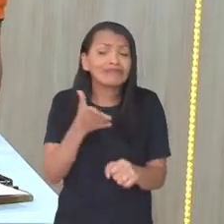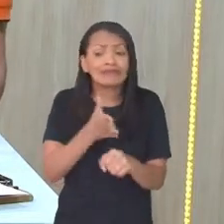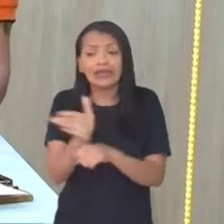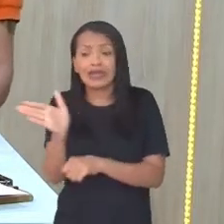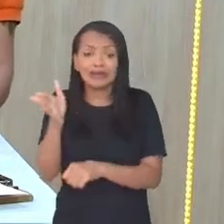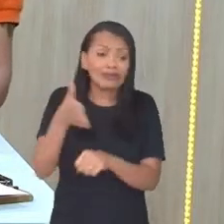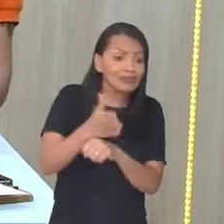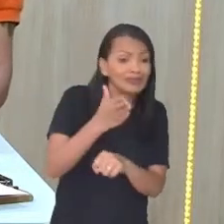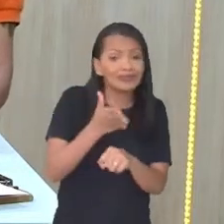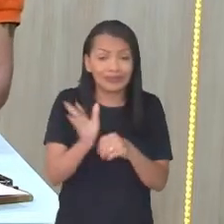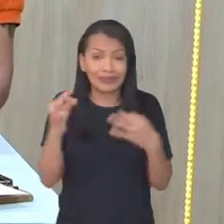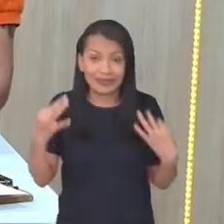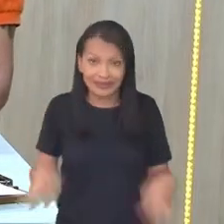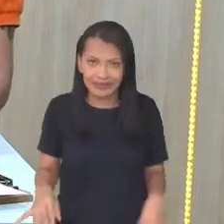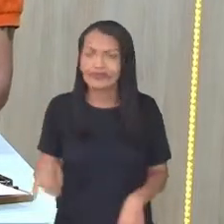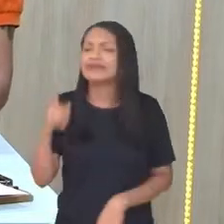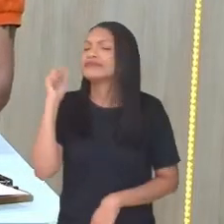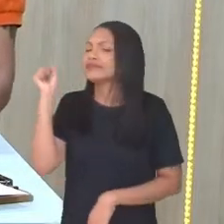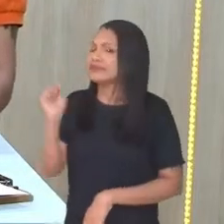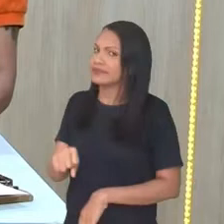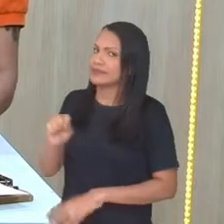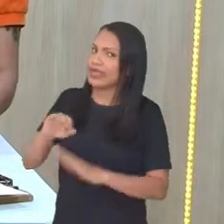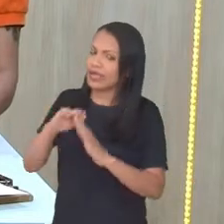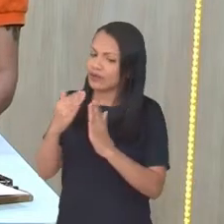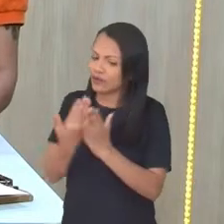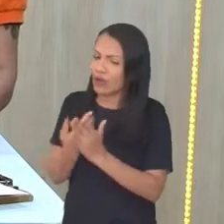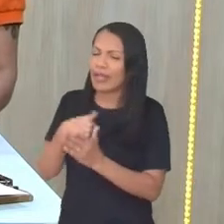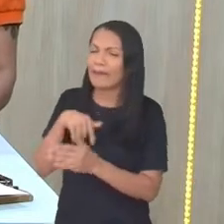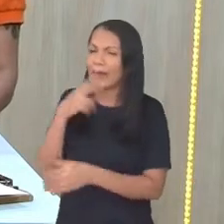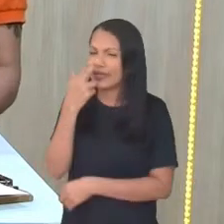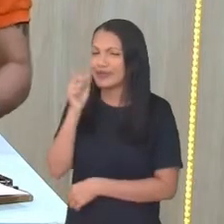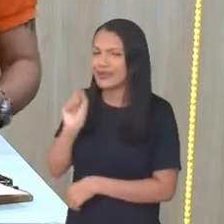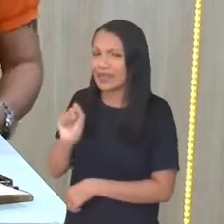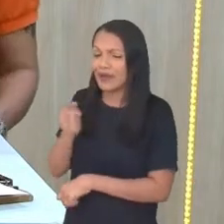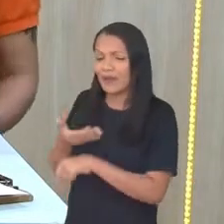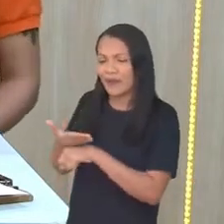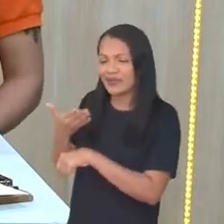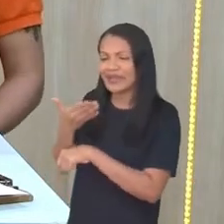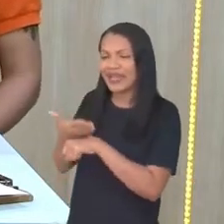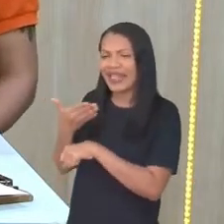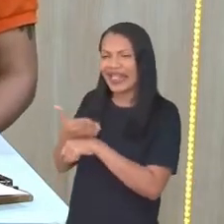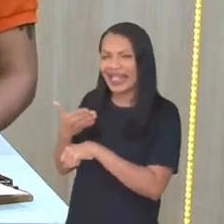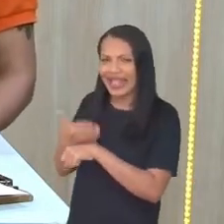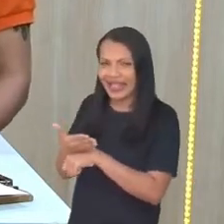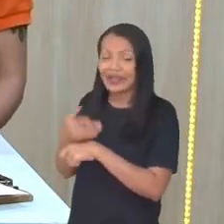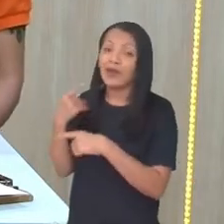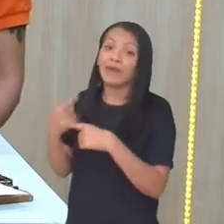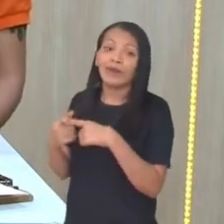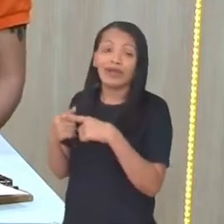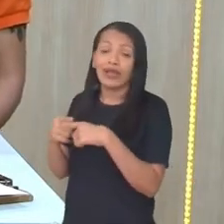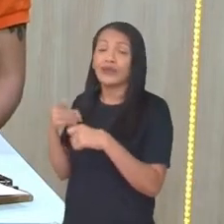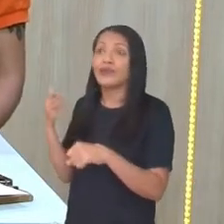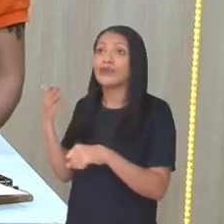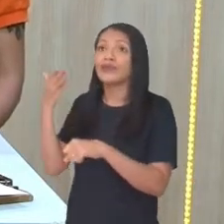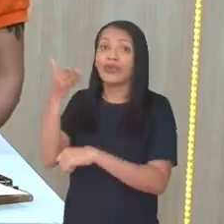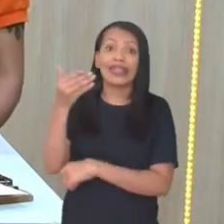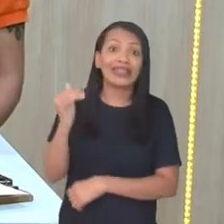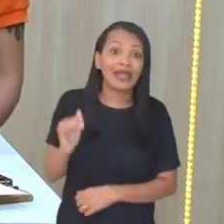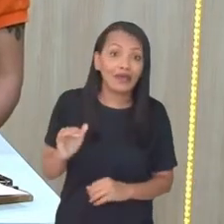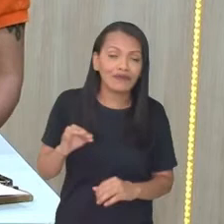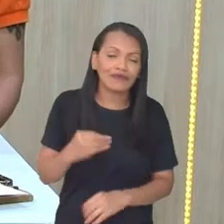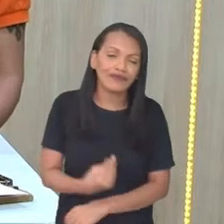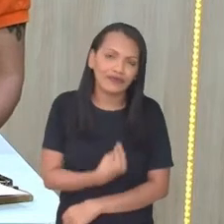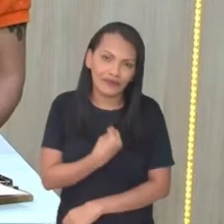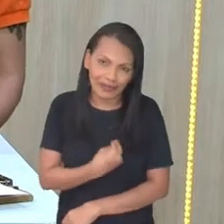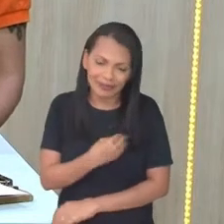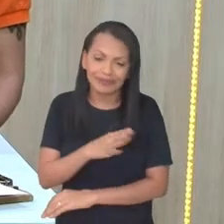se exercer, né? Justamente. A escola é esse ensaio para exercer a vida em outros lugares. Né? E muitas vezes,